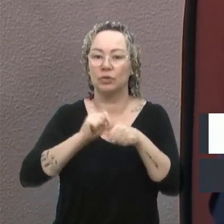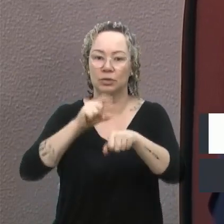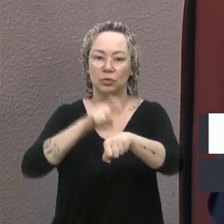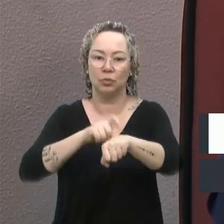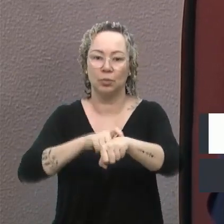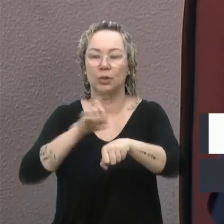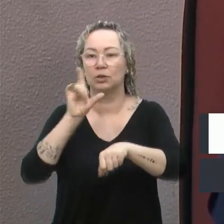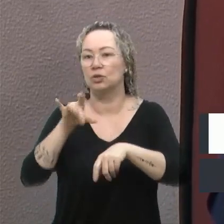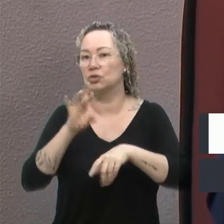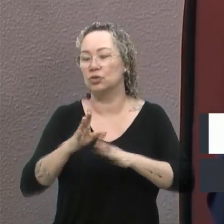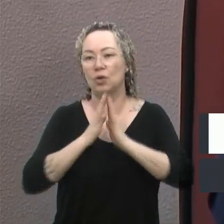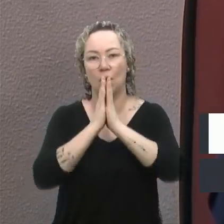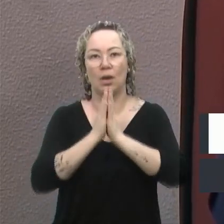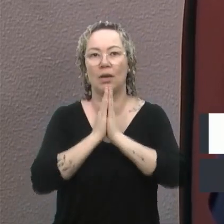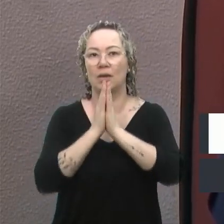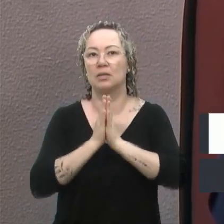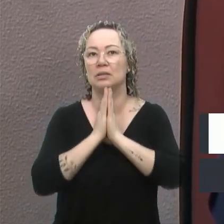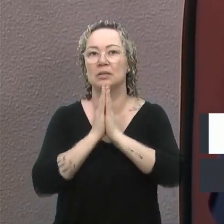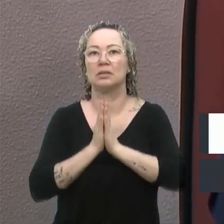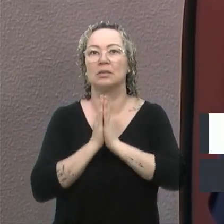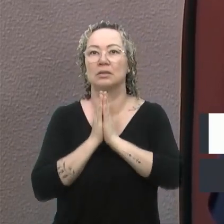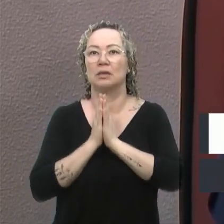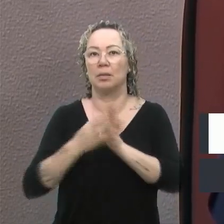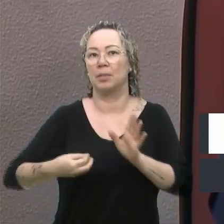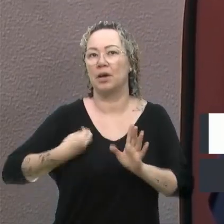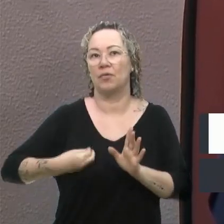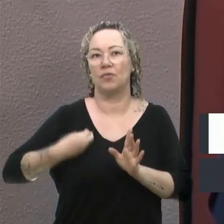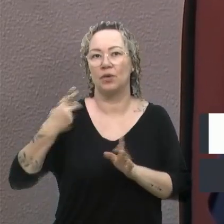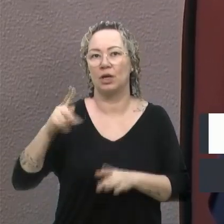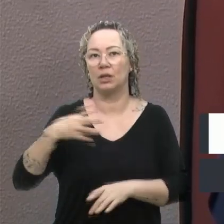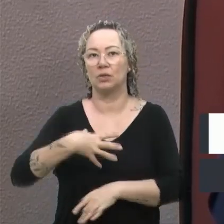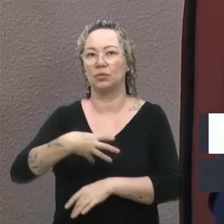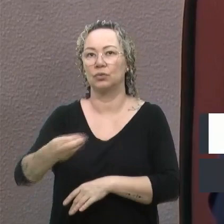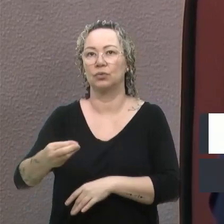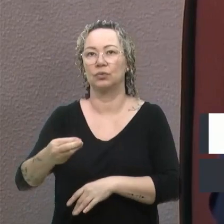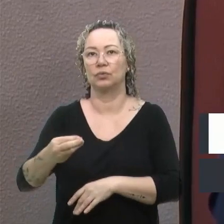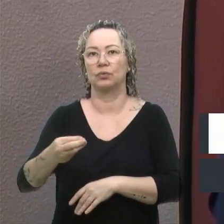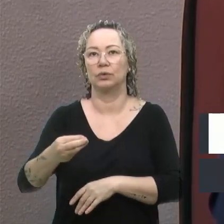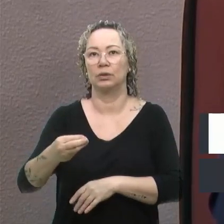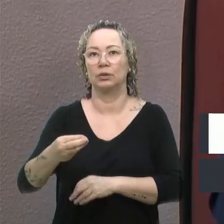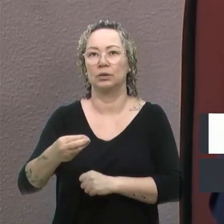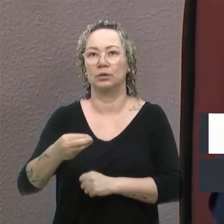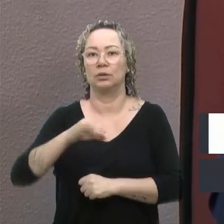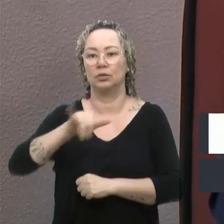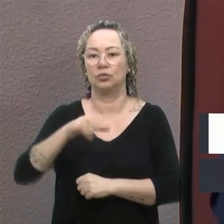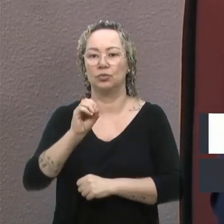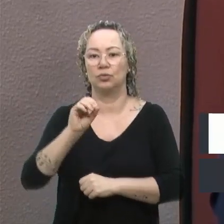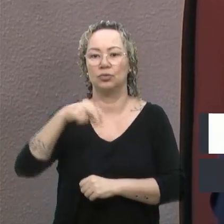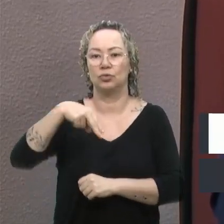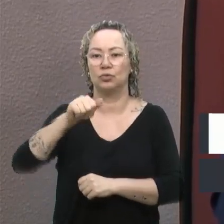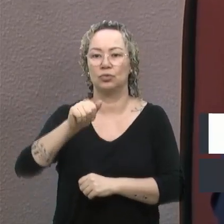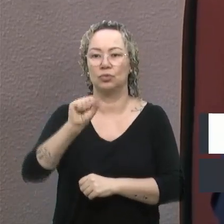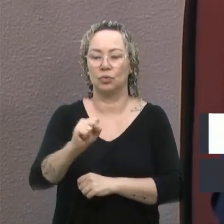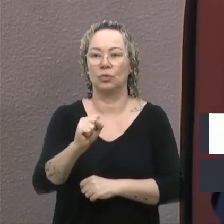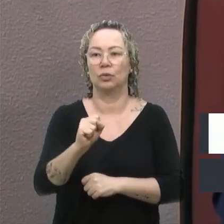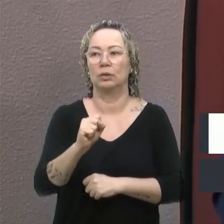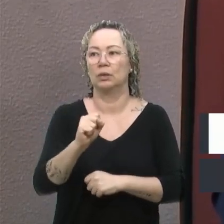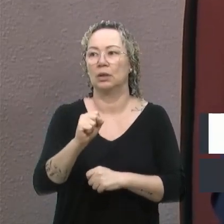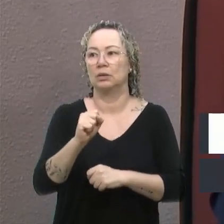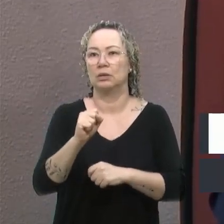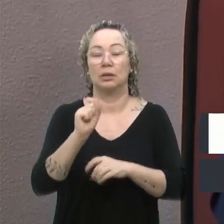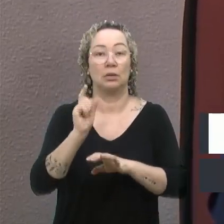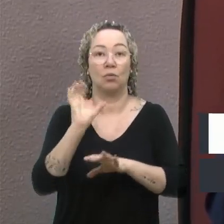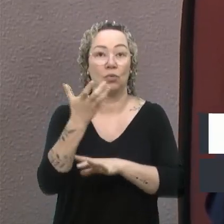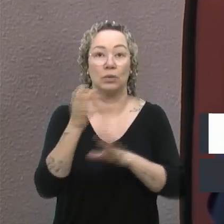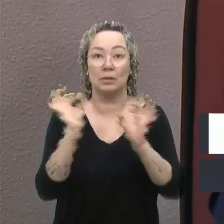era rezar para que a vida do filho, né, do amigo Jonas viesse a não acontecer nada